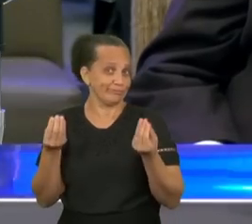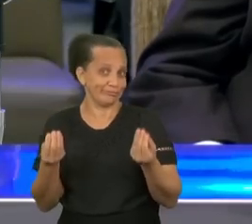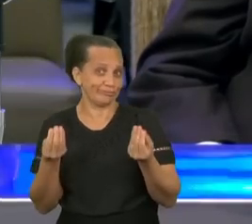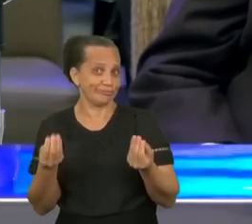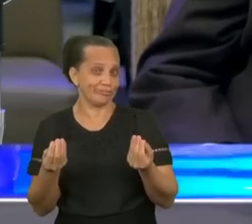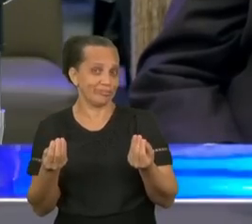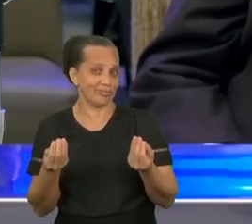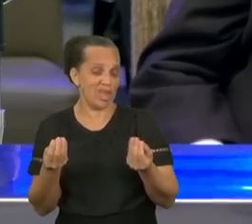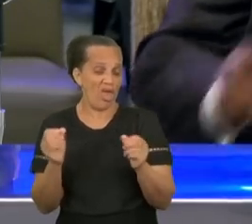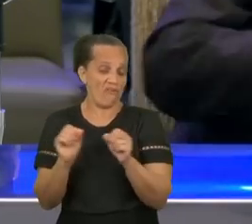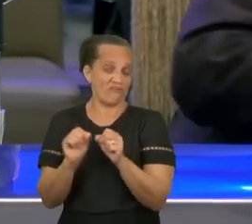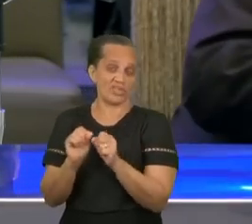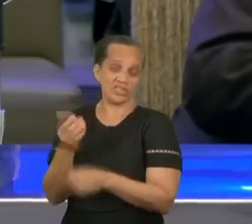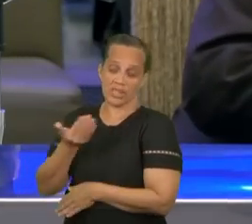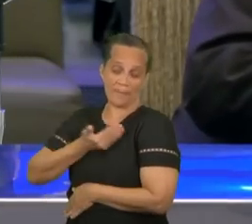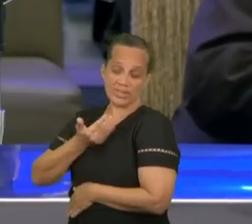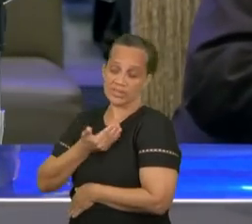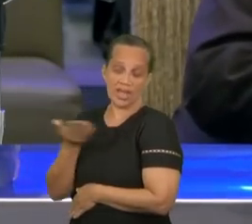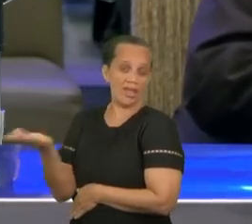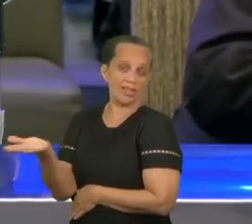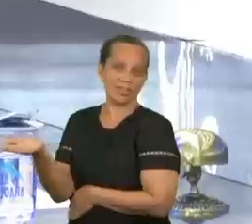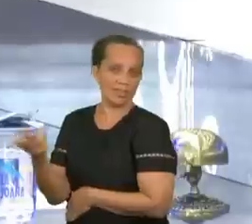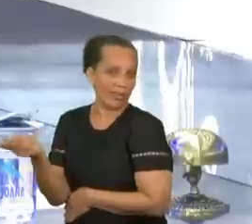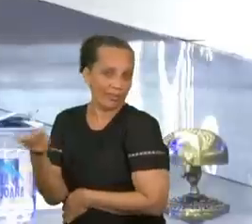vou fazer amizade aí com elas